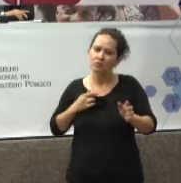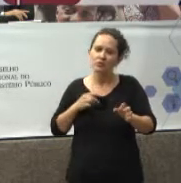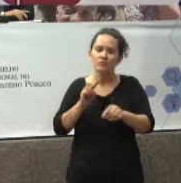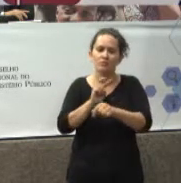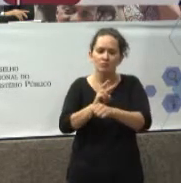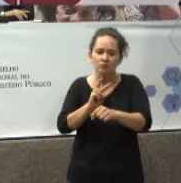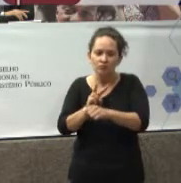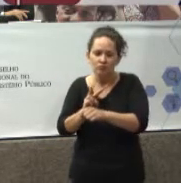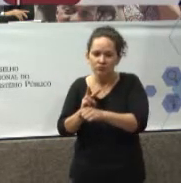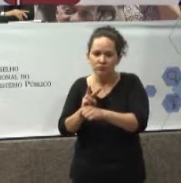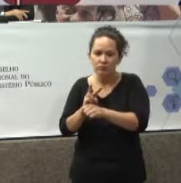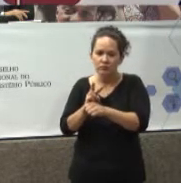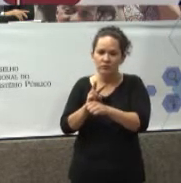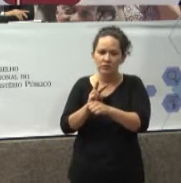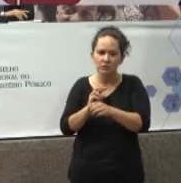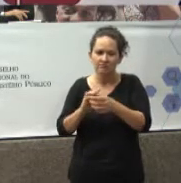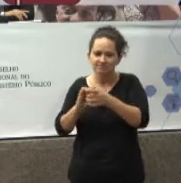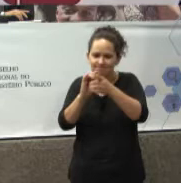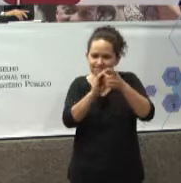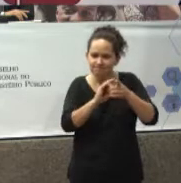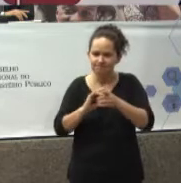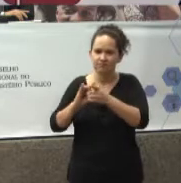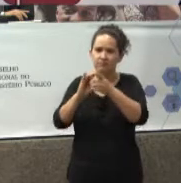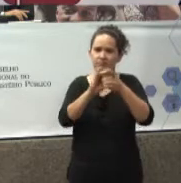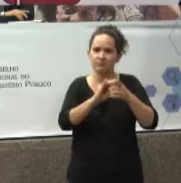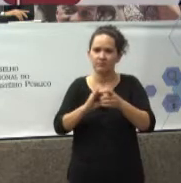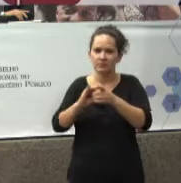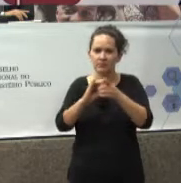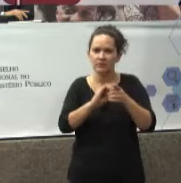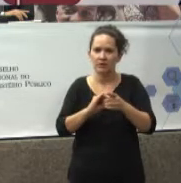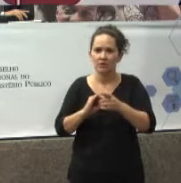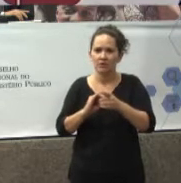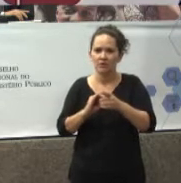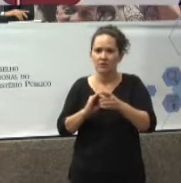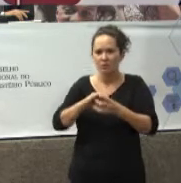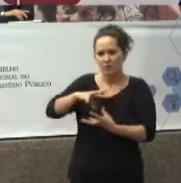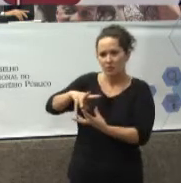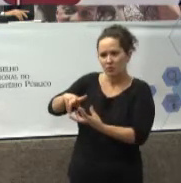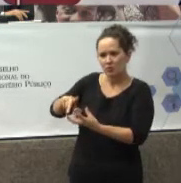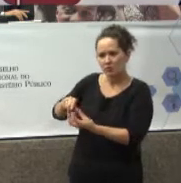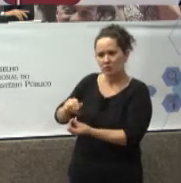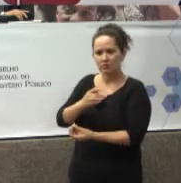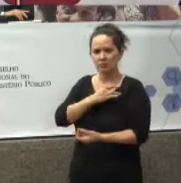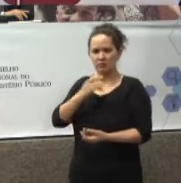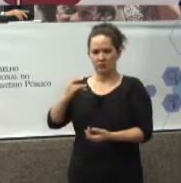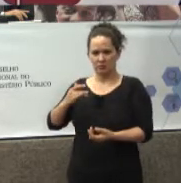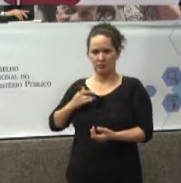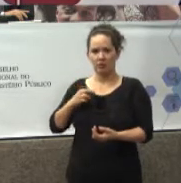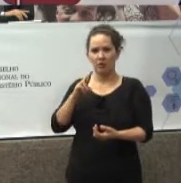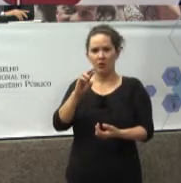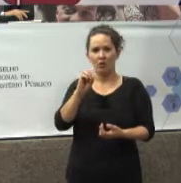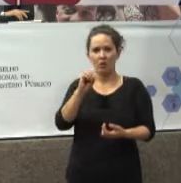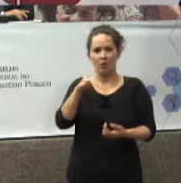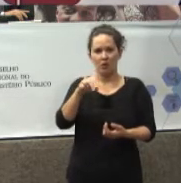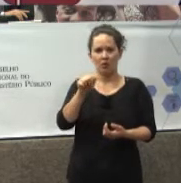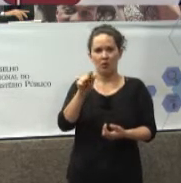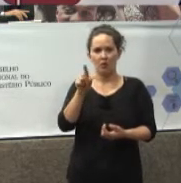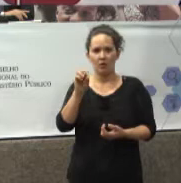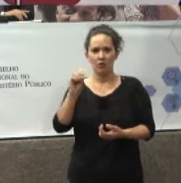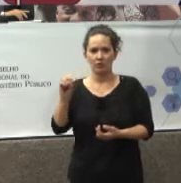princípios da integralidade e equidade e universalidade na saúde tony é presidente do